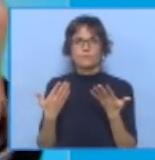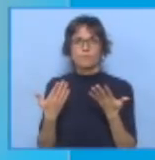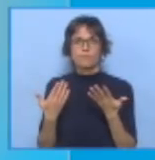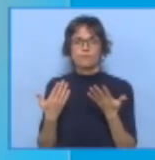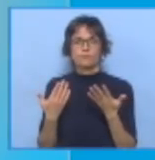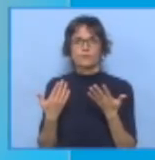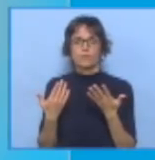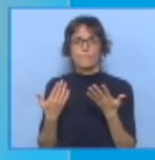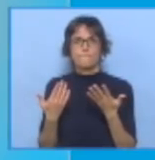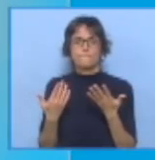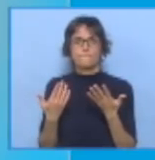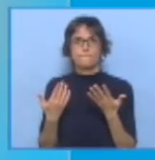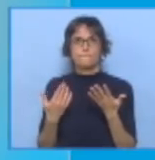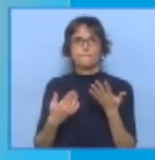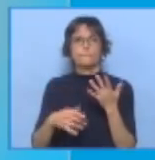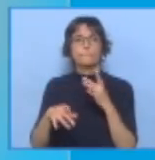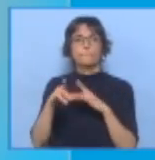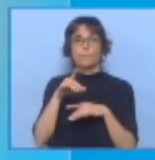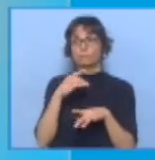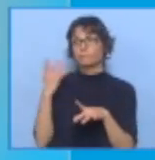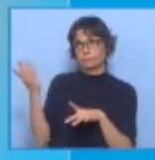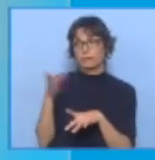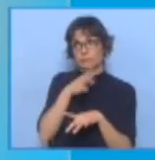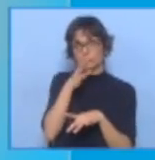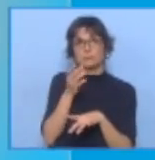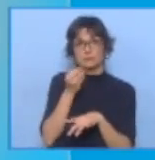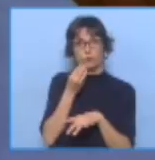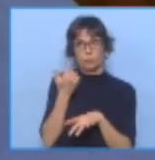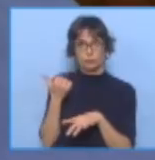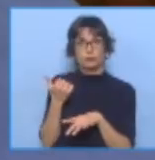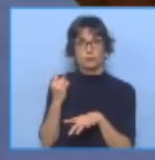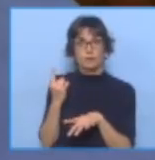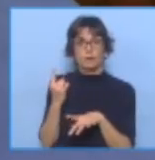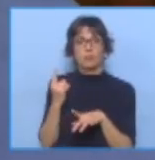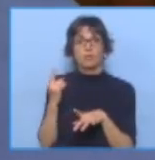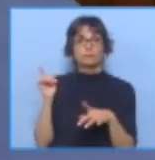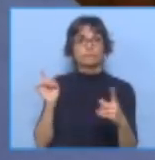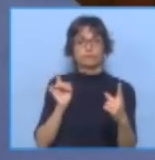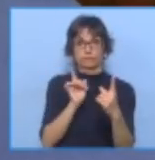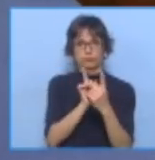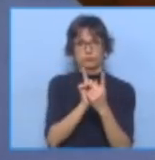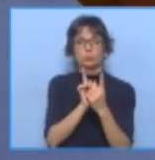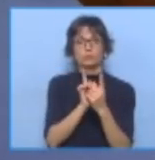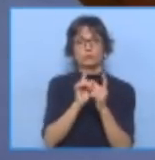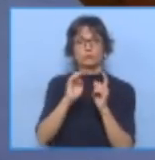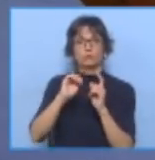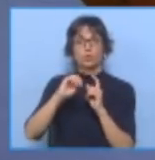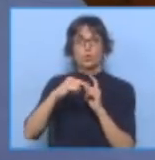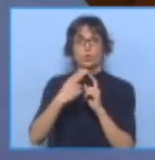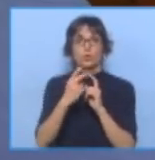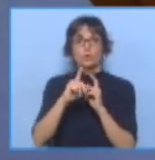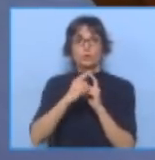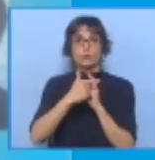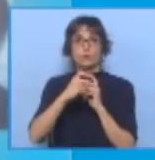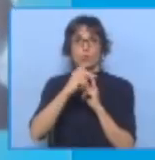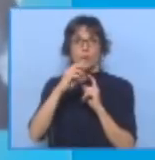pegando um pouco naquilo que o Frei João Lourenço falou, do encontro do sultão com São Francisco,